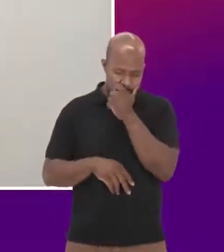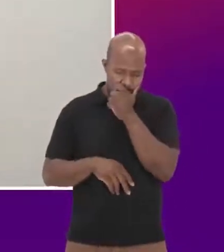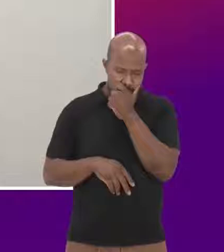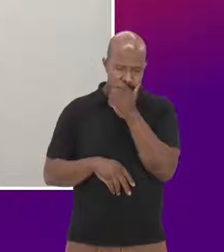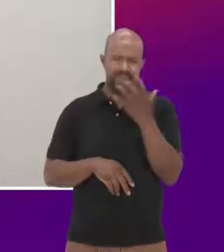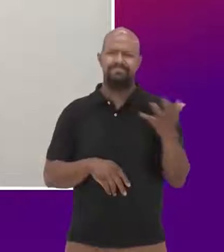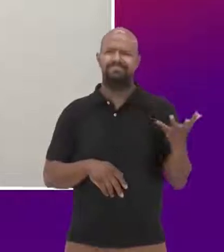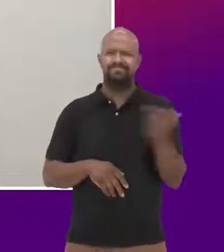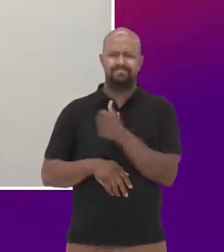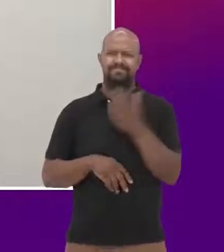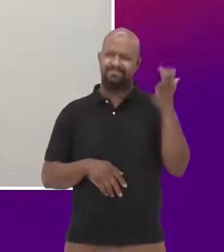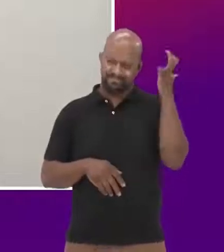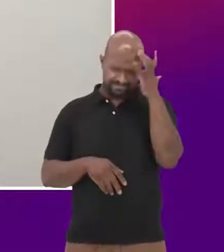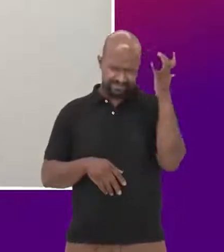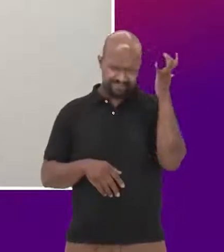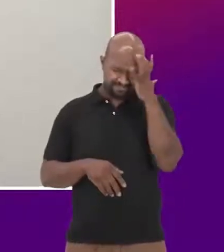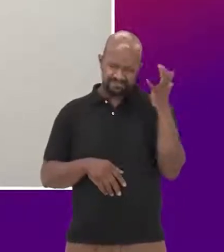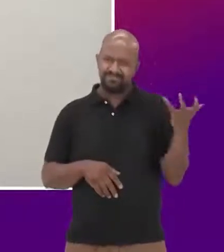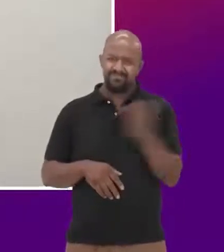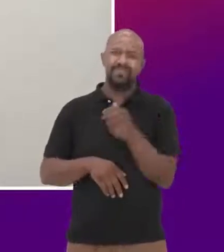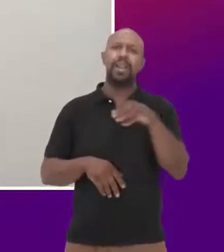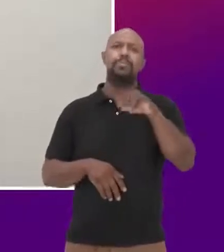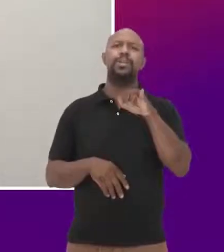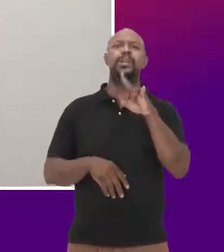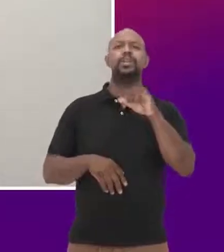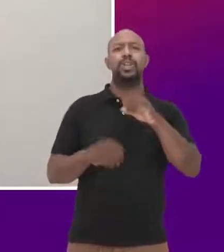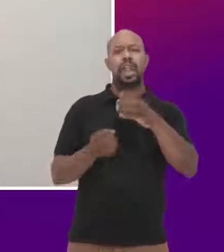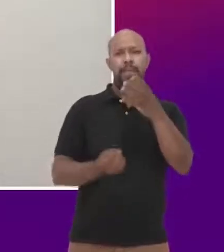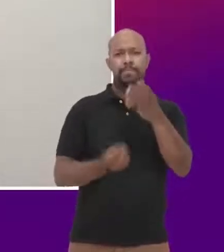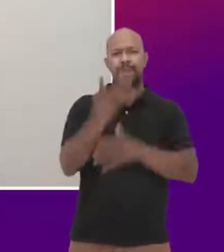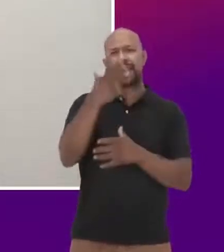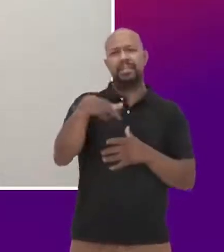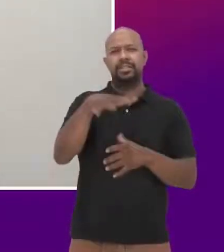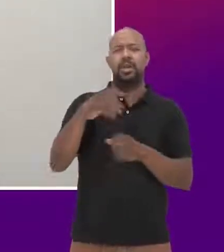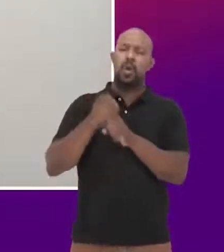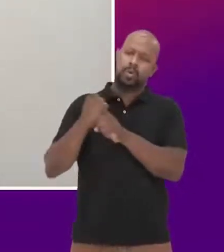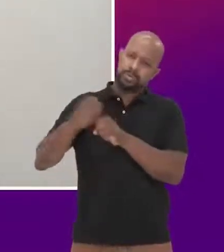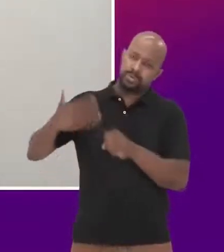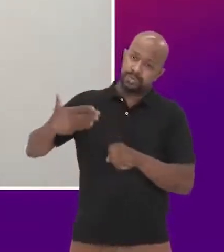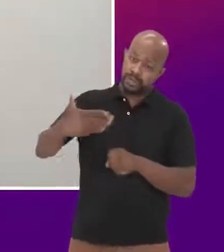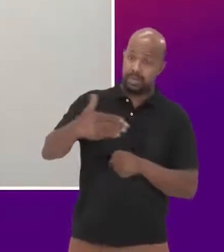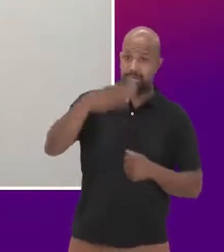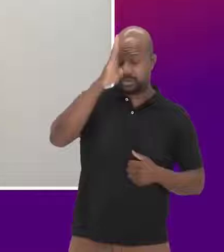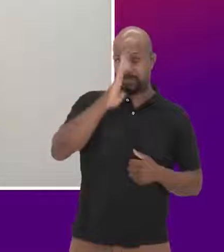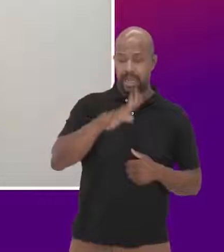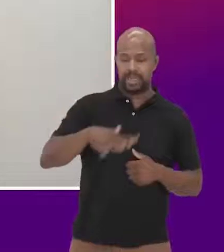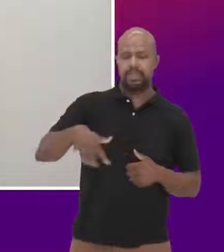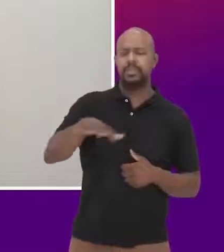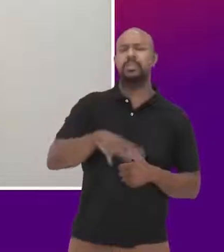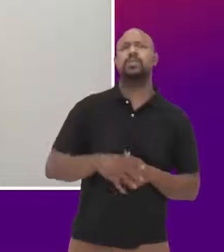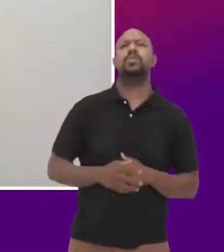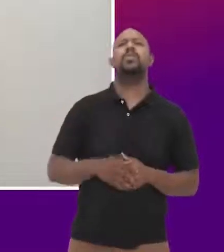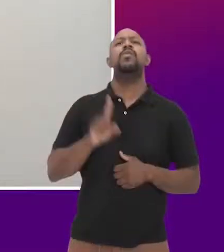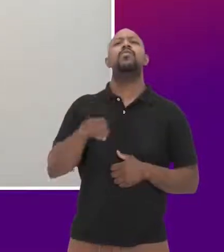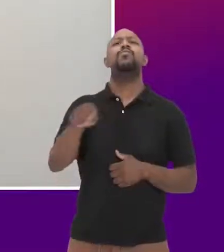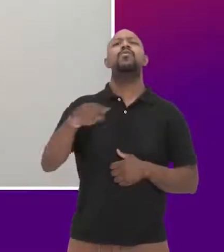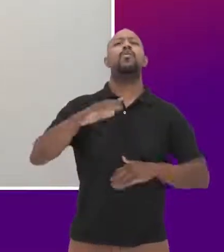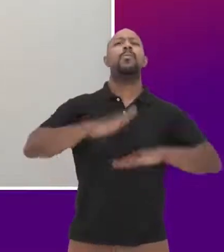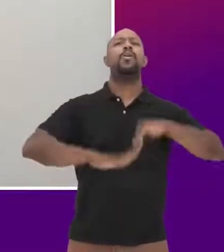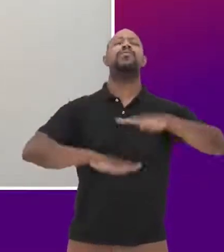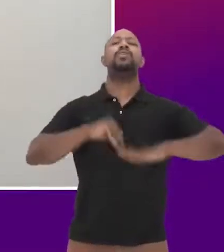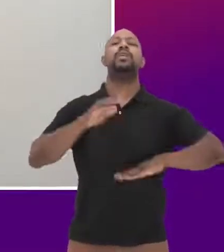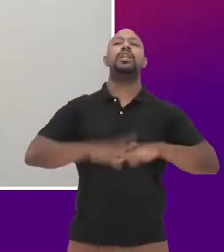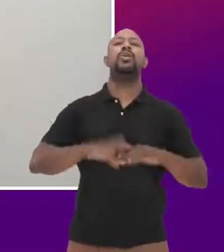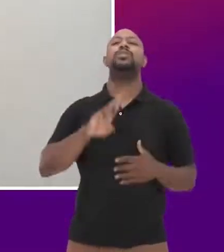grande fenômeno de mídia aparecido nos últimos anos no Brasil foi um profissional